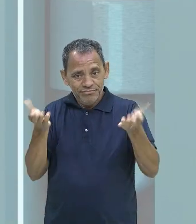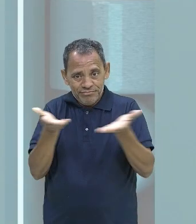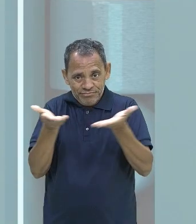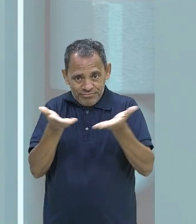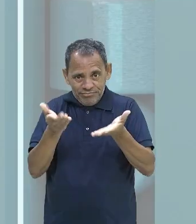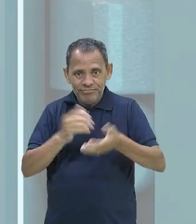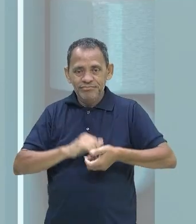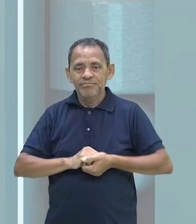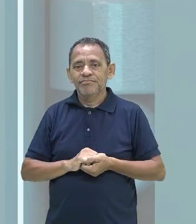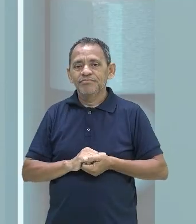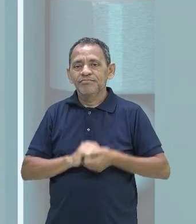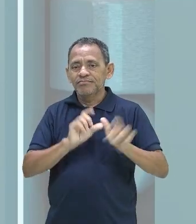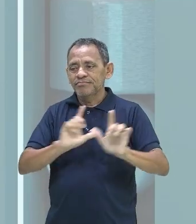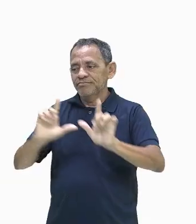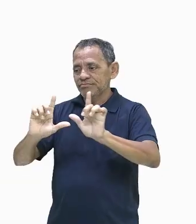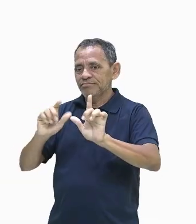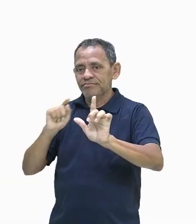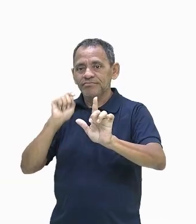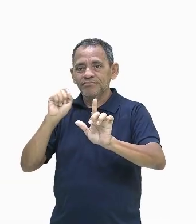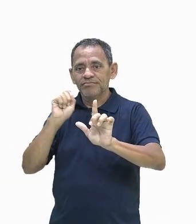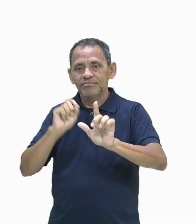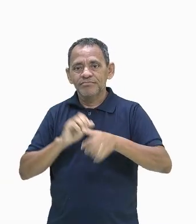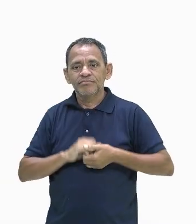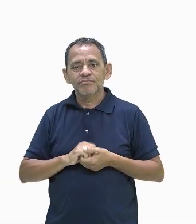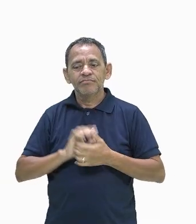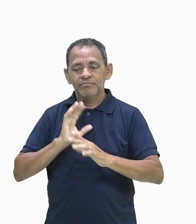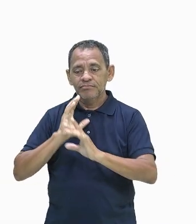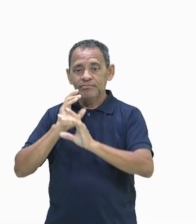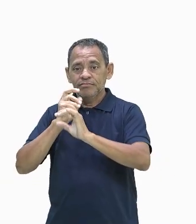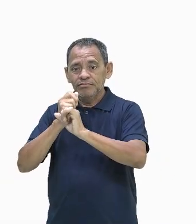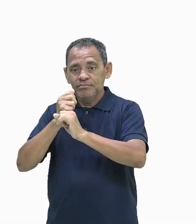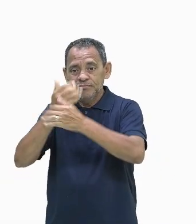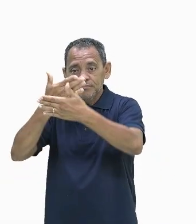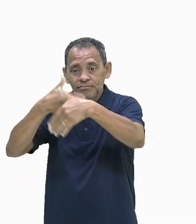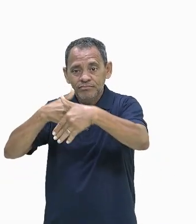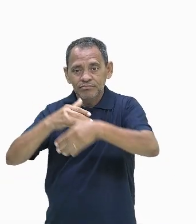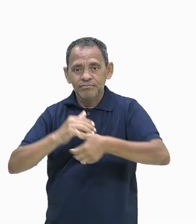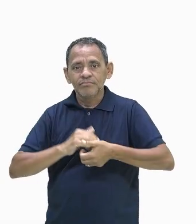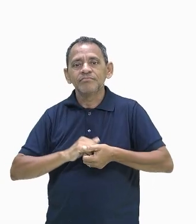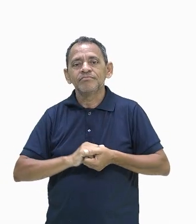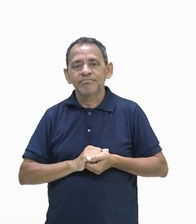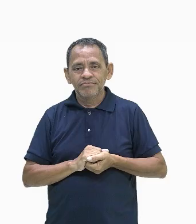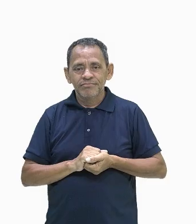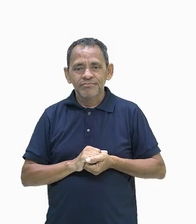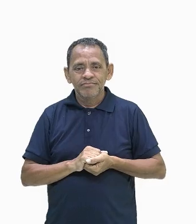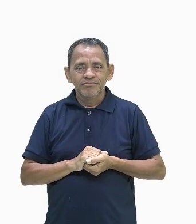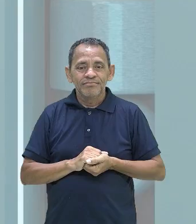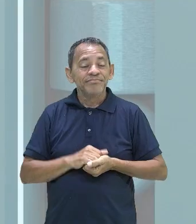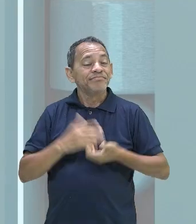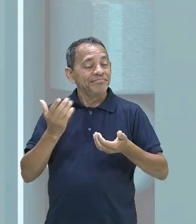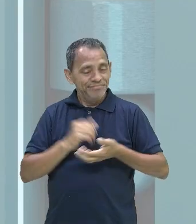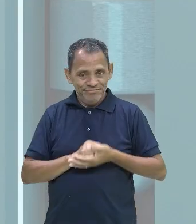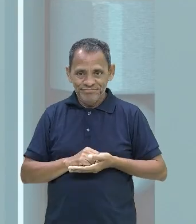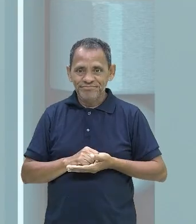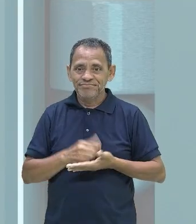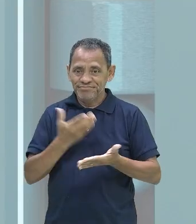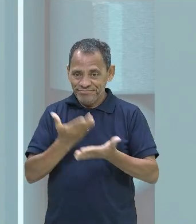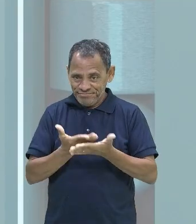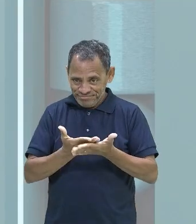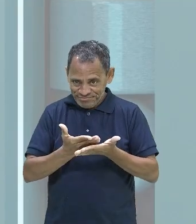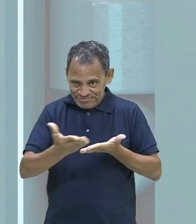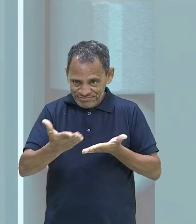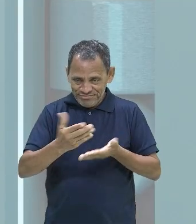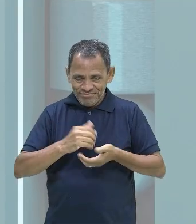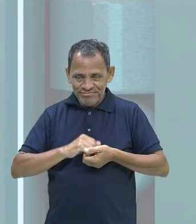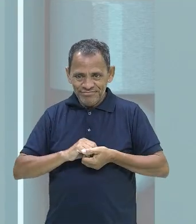nossa cartela, teremos revisão e avaliação. Então, vamos